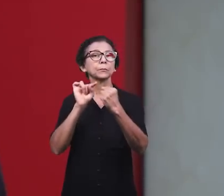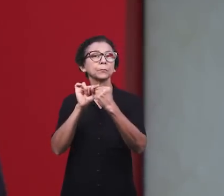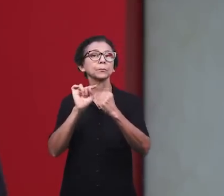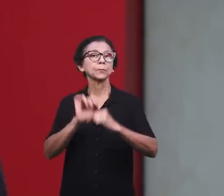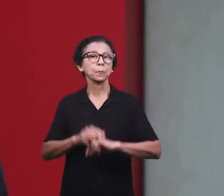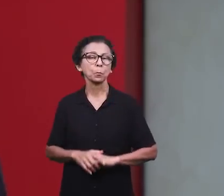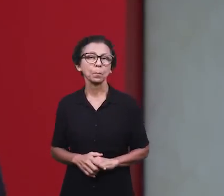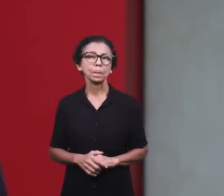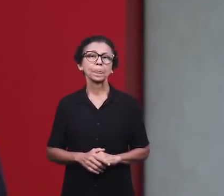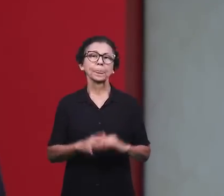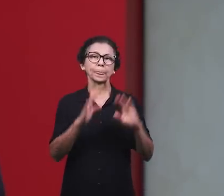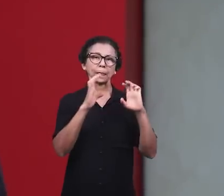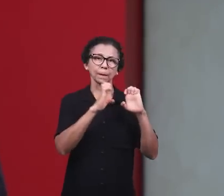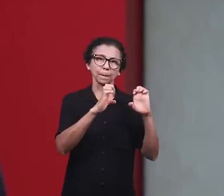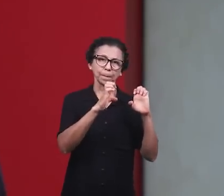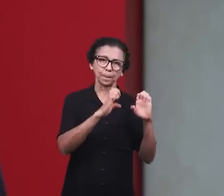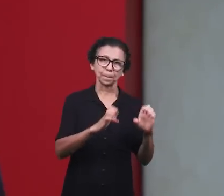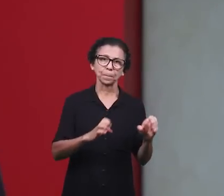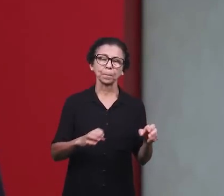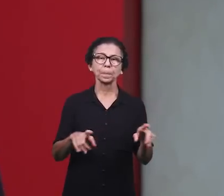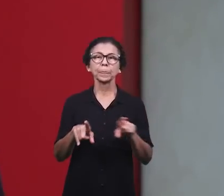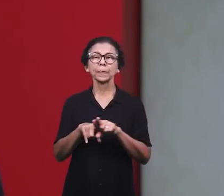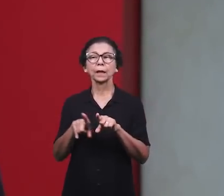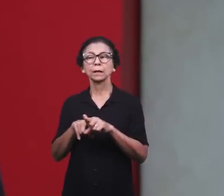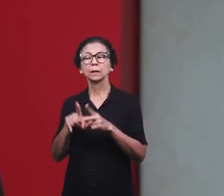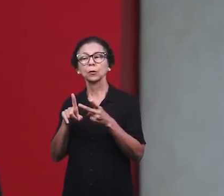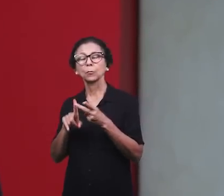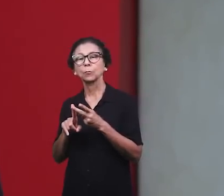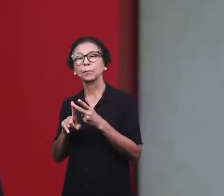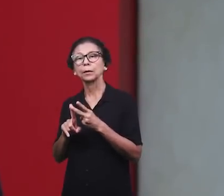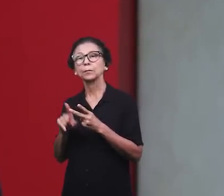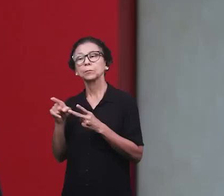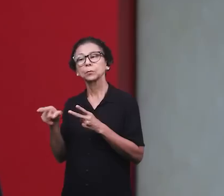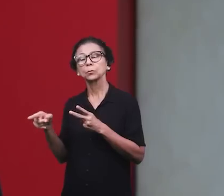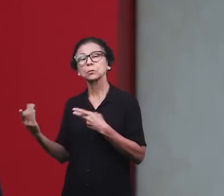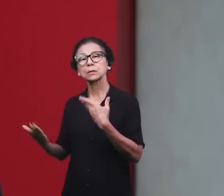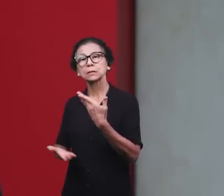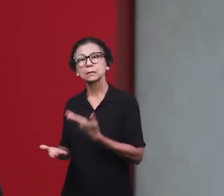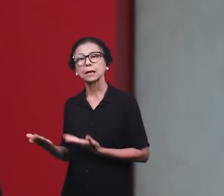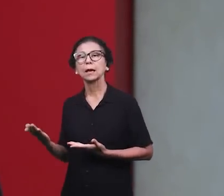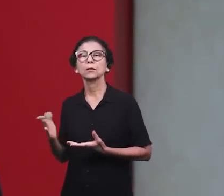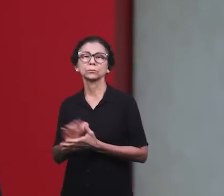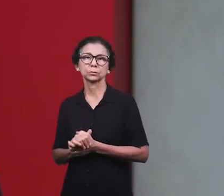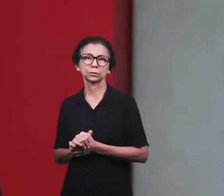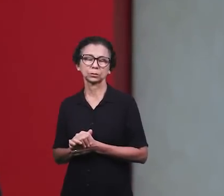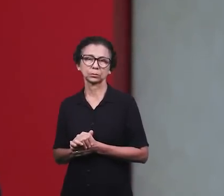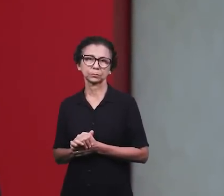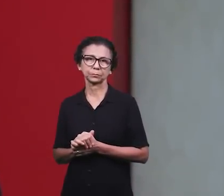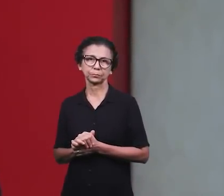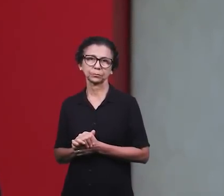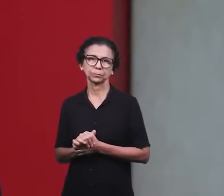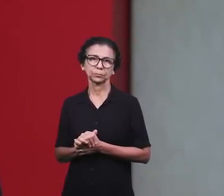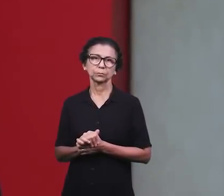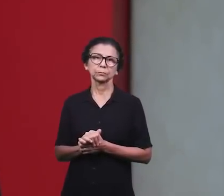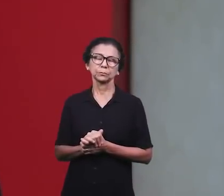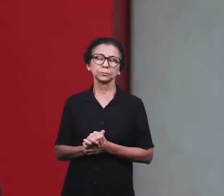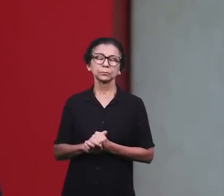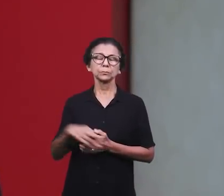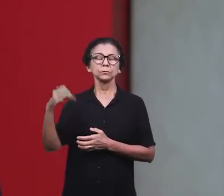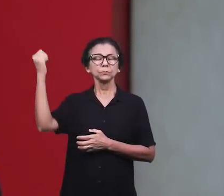também ele alcança o membro da igreja, porque o Senhor também revela necessidades que ele quer